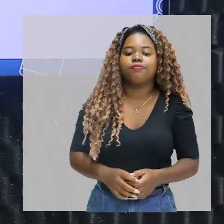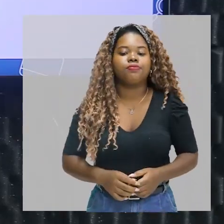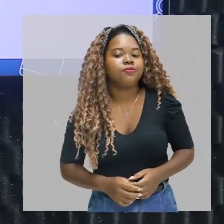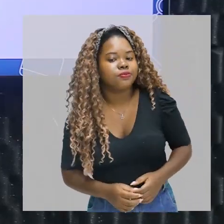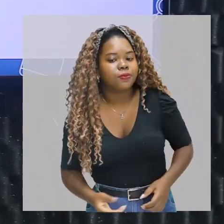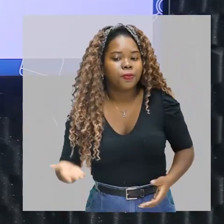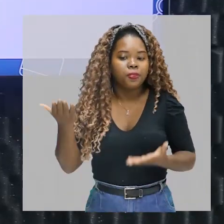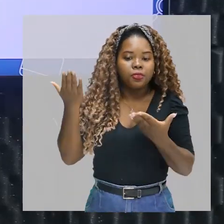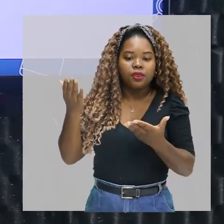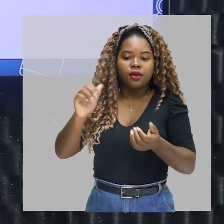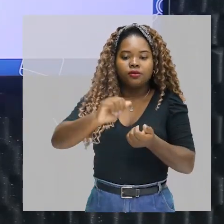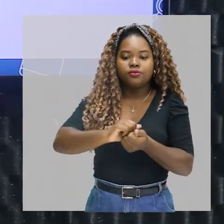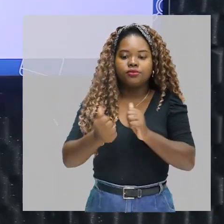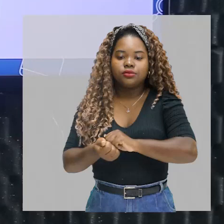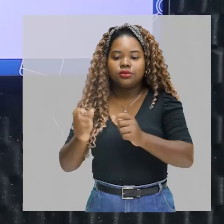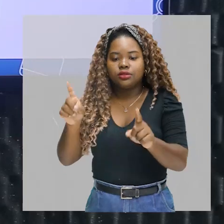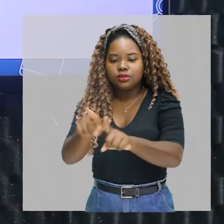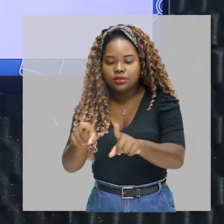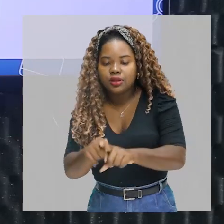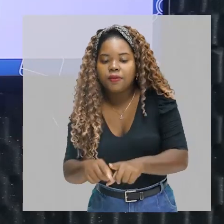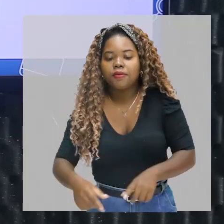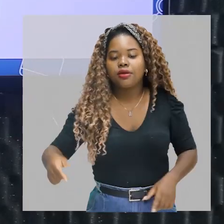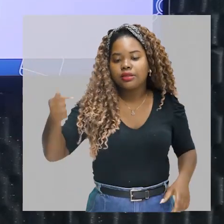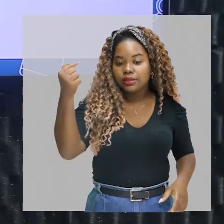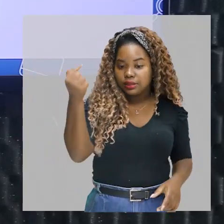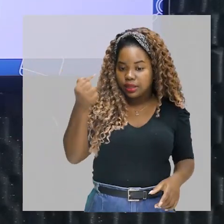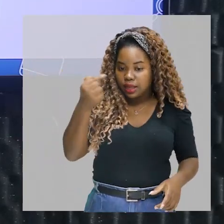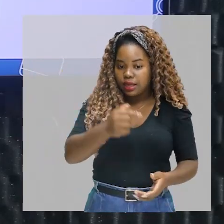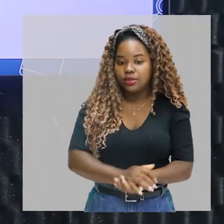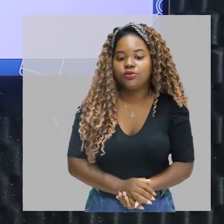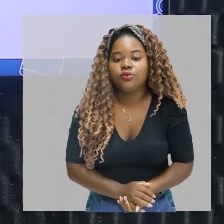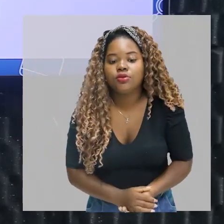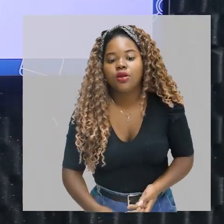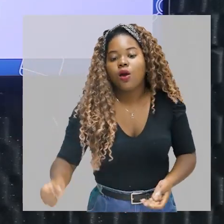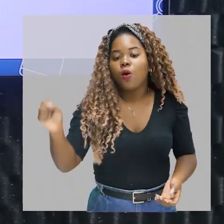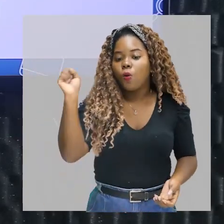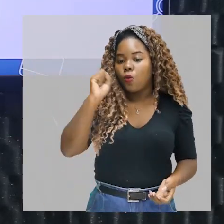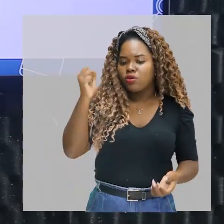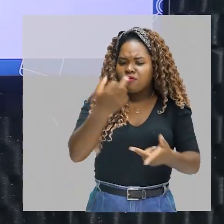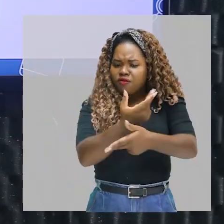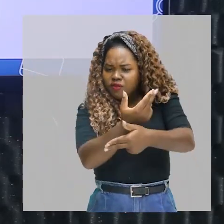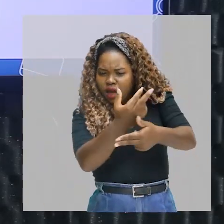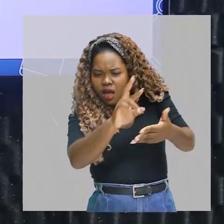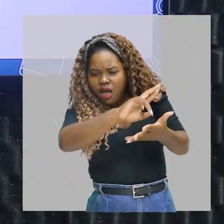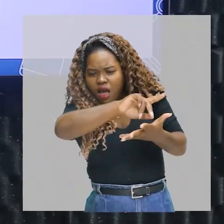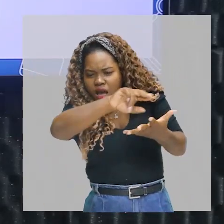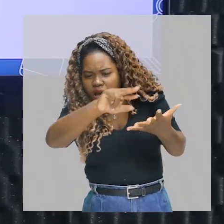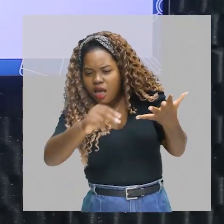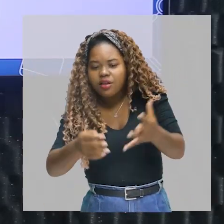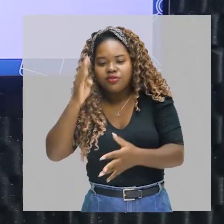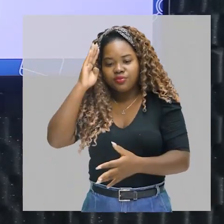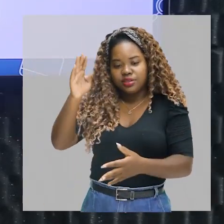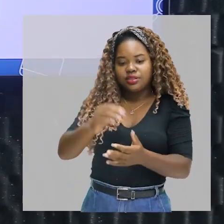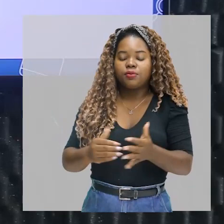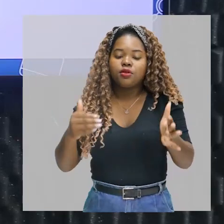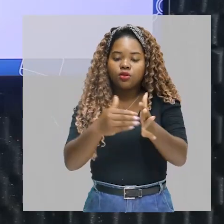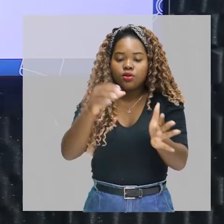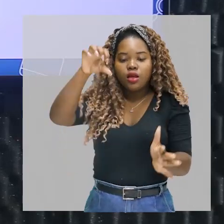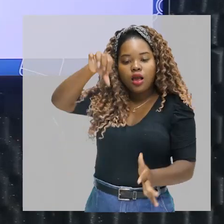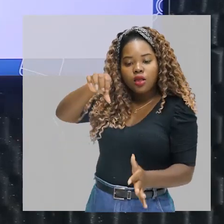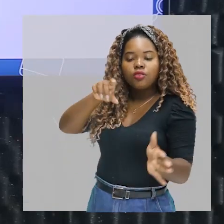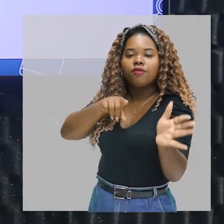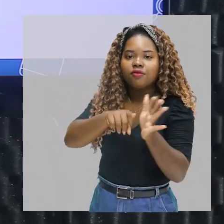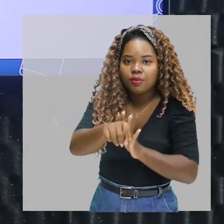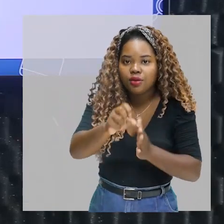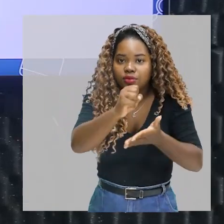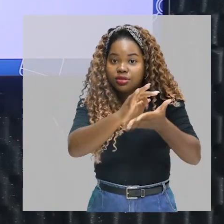adaptação, princípio da sobrecarga, princípio do volume versus intensidade e trouxe uma